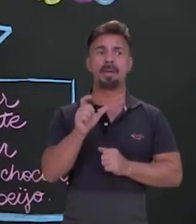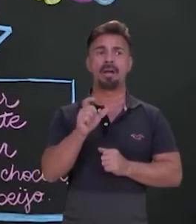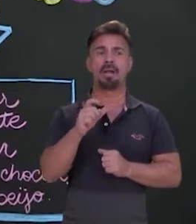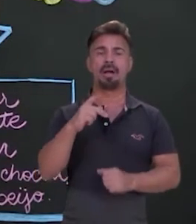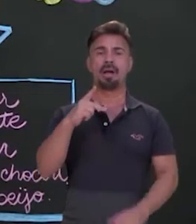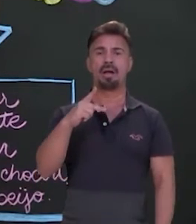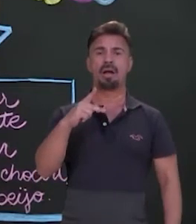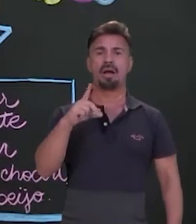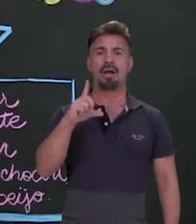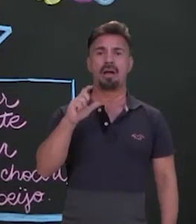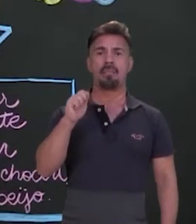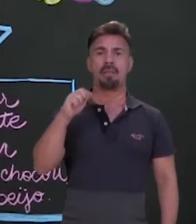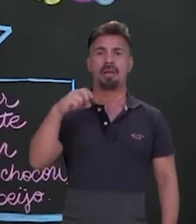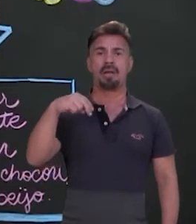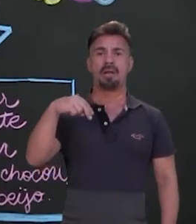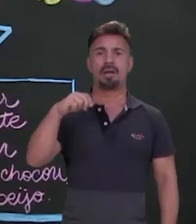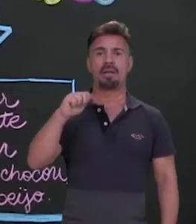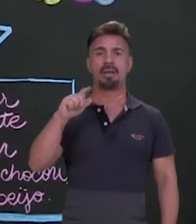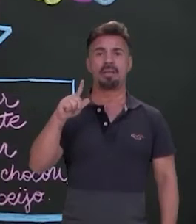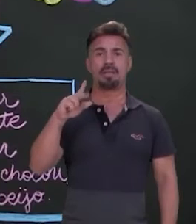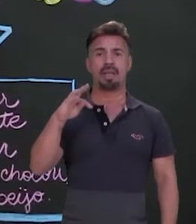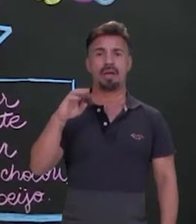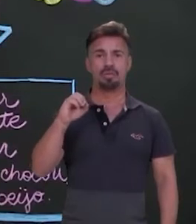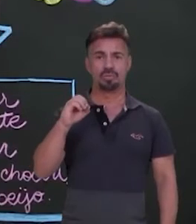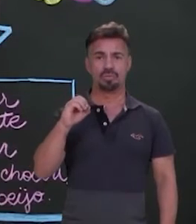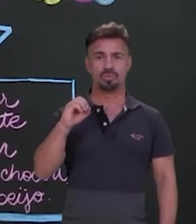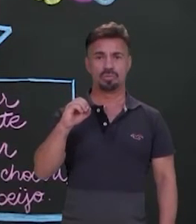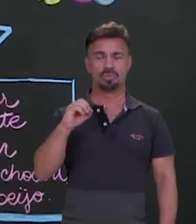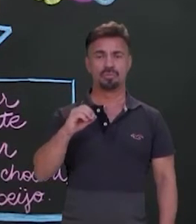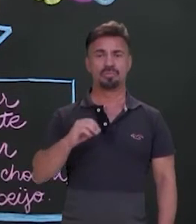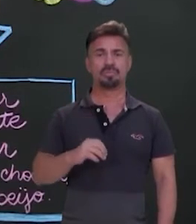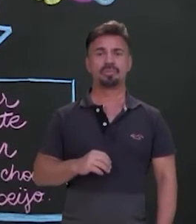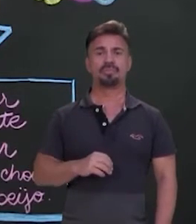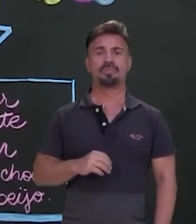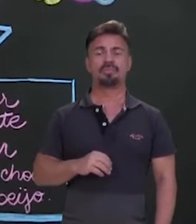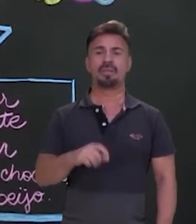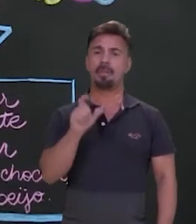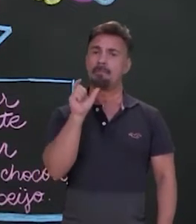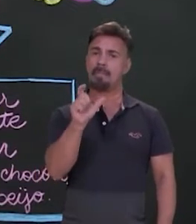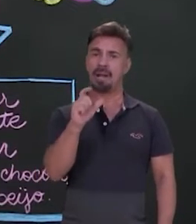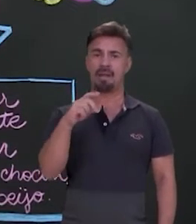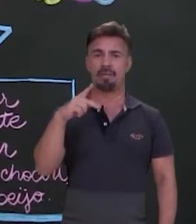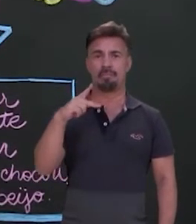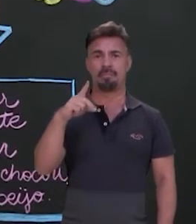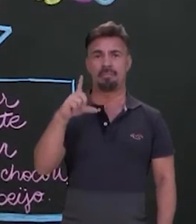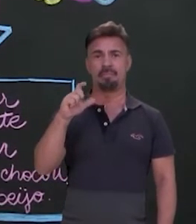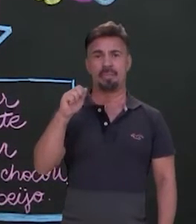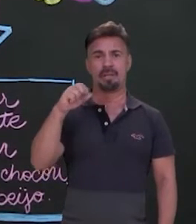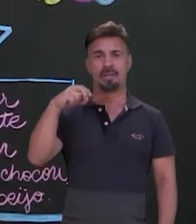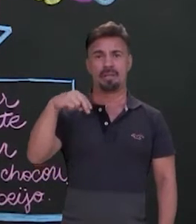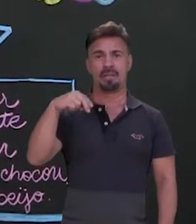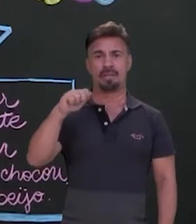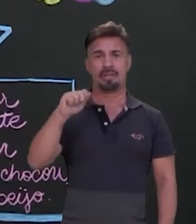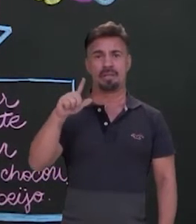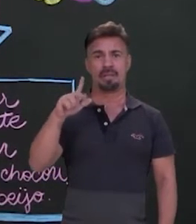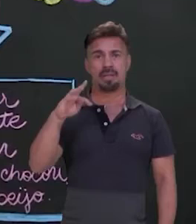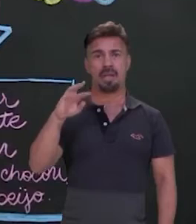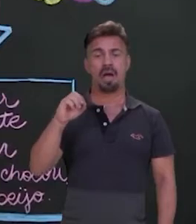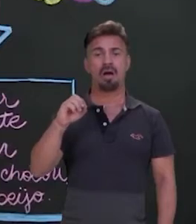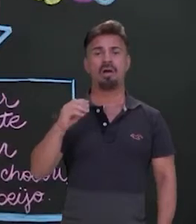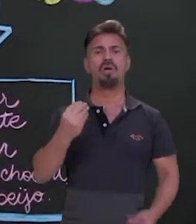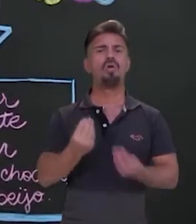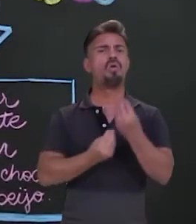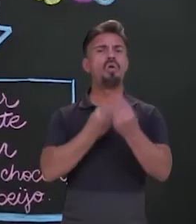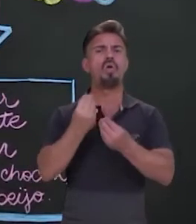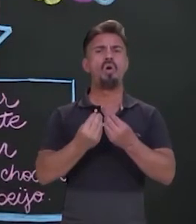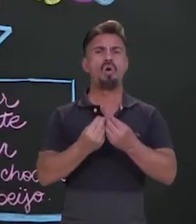planalto. Essa é a palavra planalto, como a gente reconhece aí na língua. A palavra planalto foi formada a partir da junção